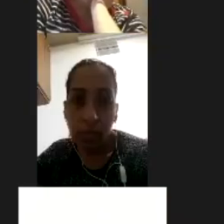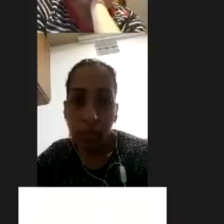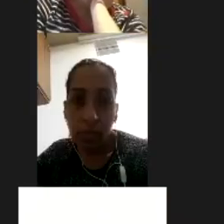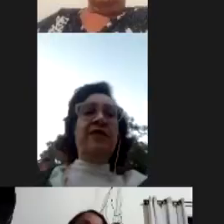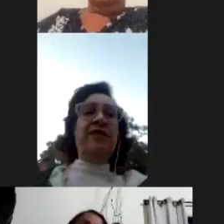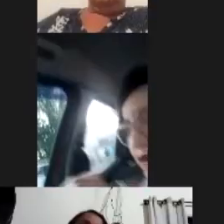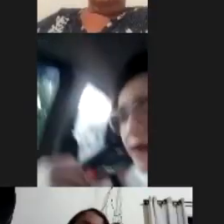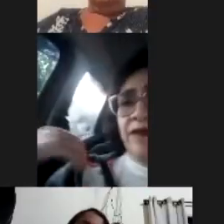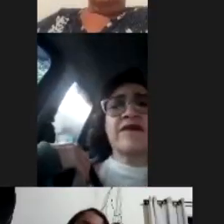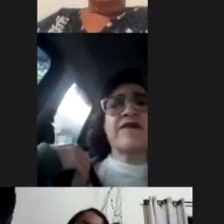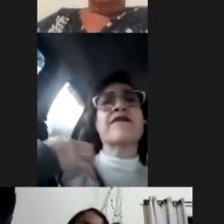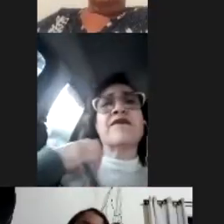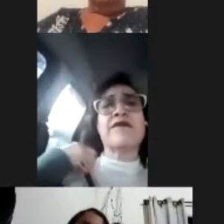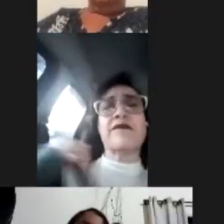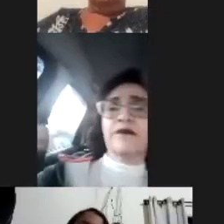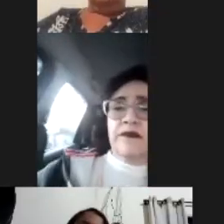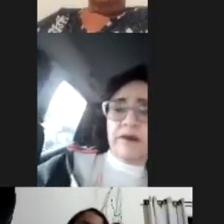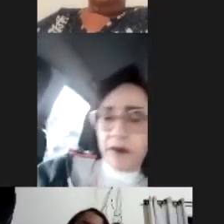como